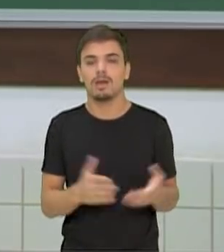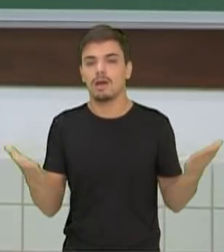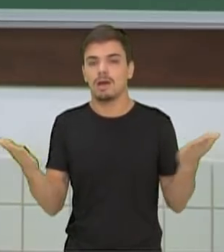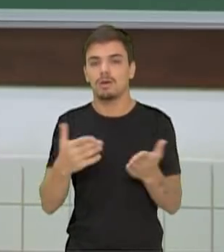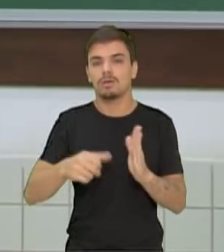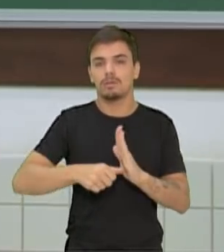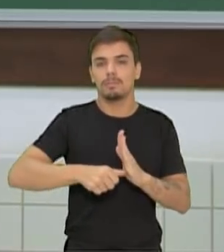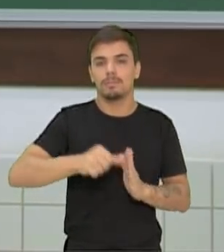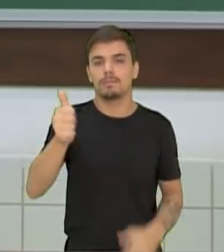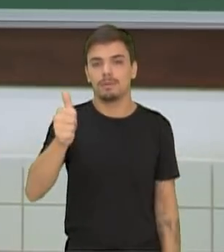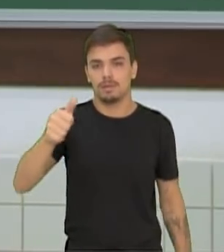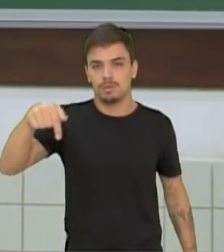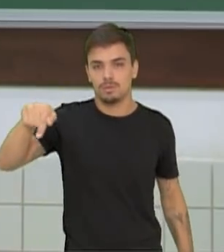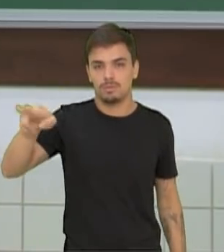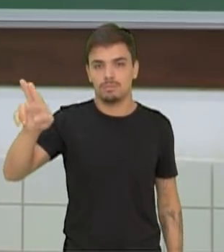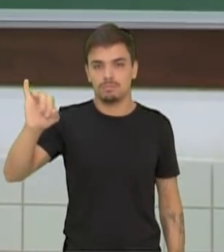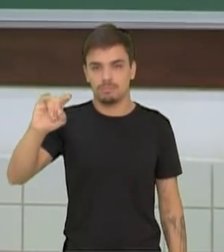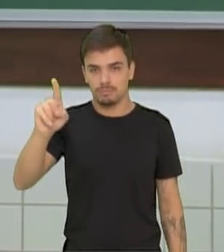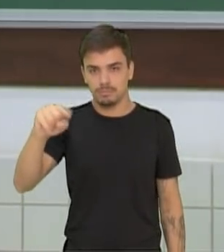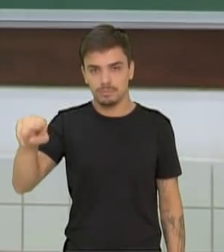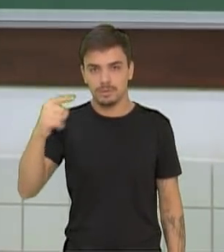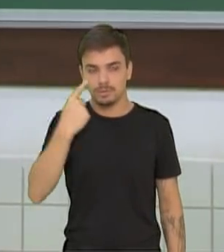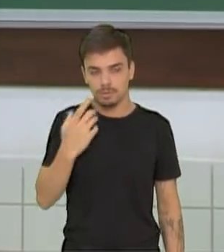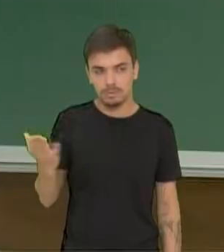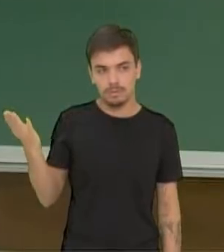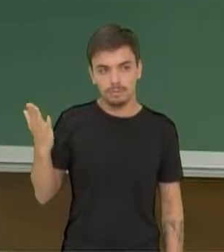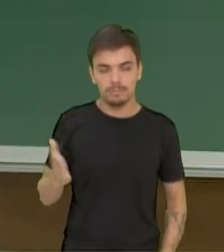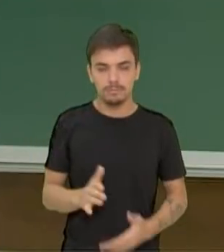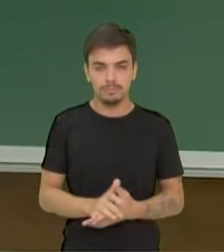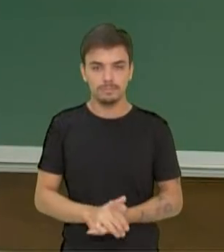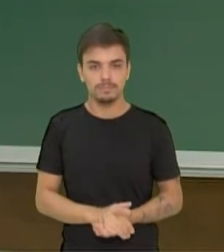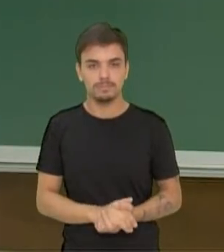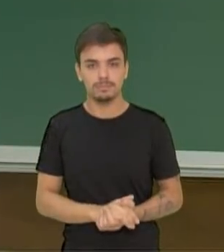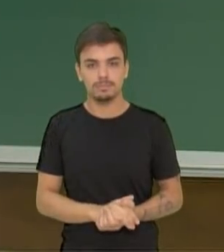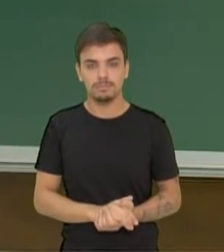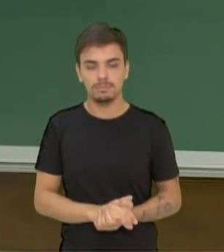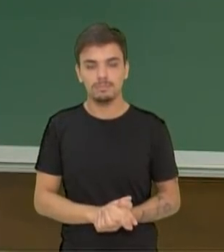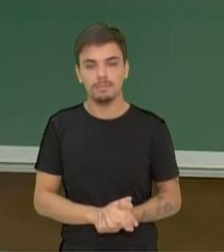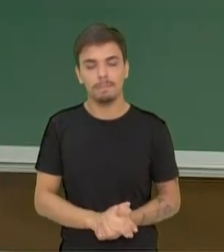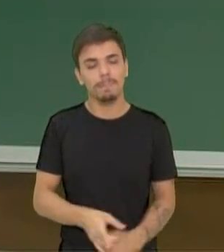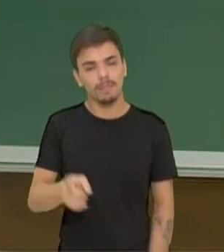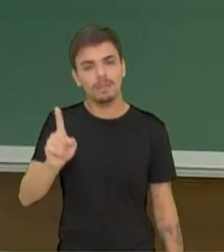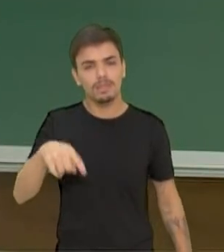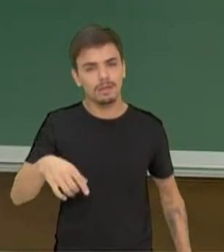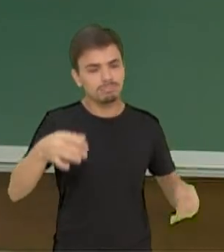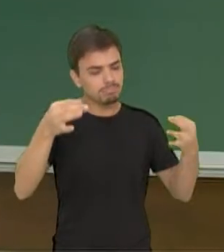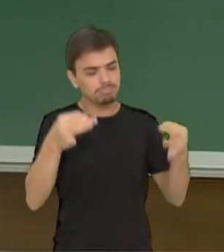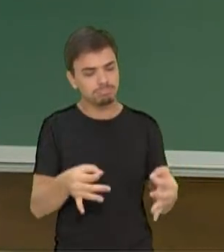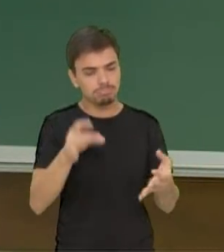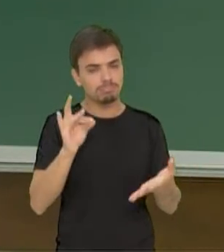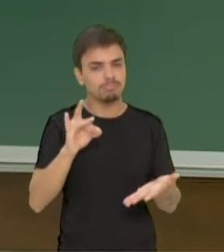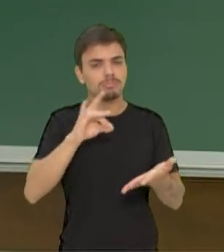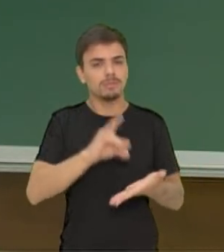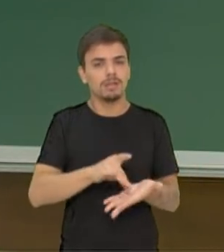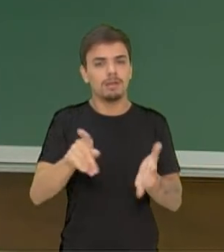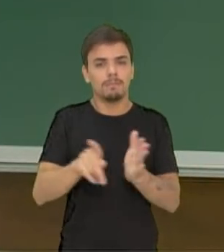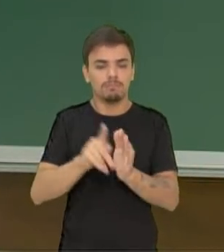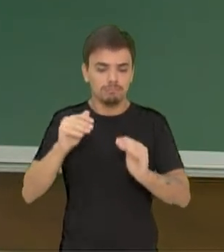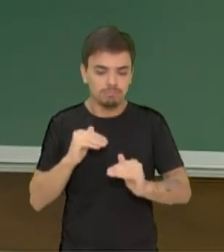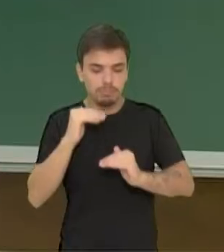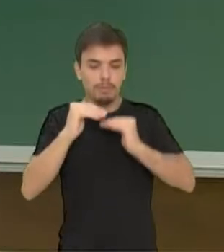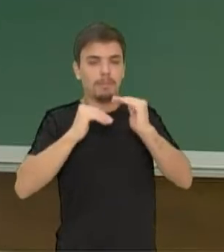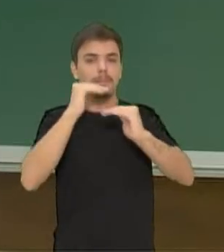para o nosso primeiro quiz, então, pessoal. Fique atento aí. Olha lá. É correto afirmar que os